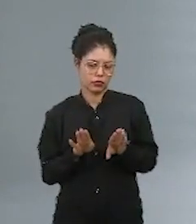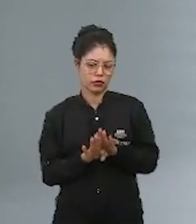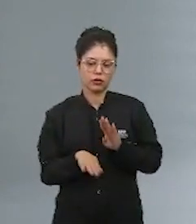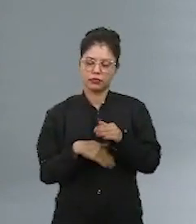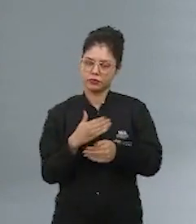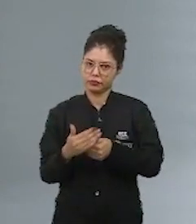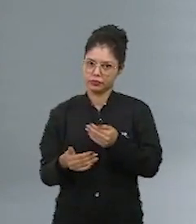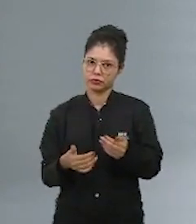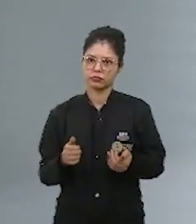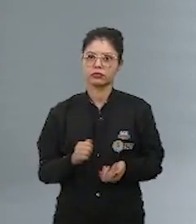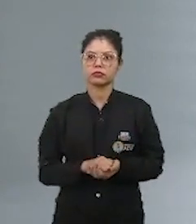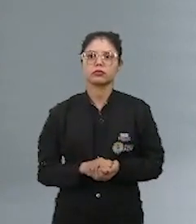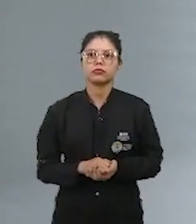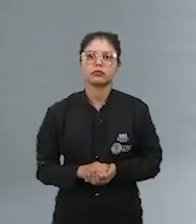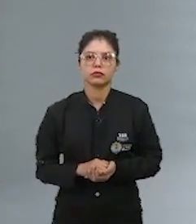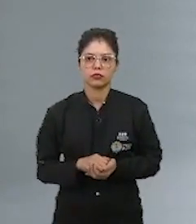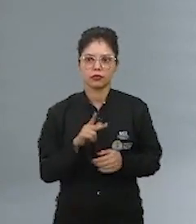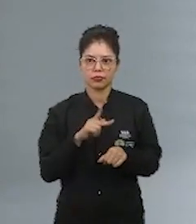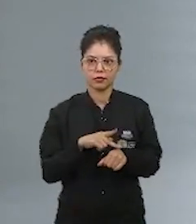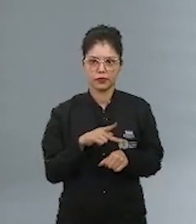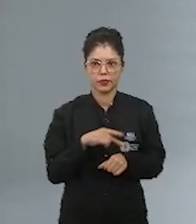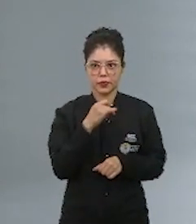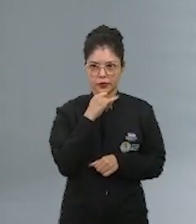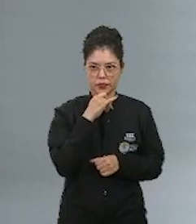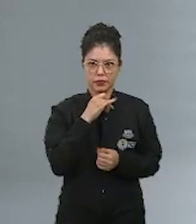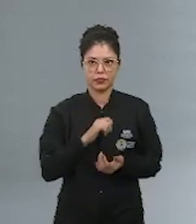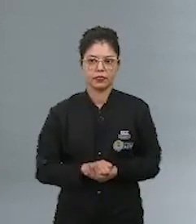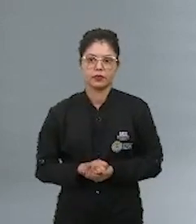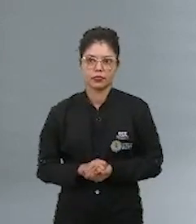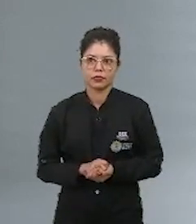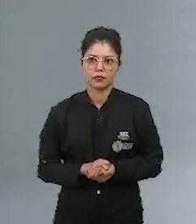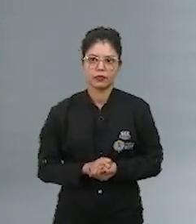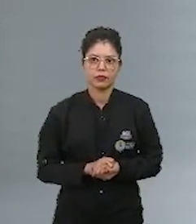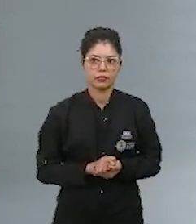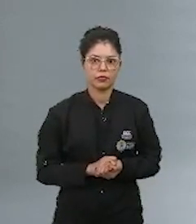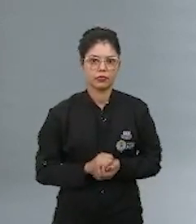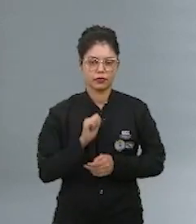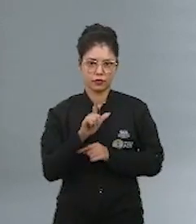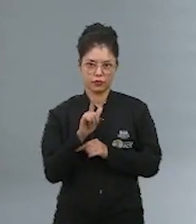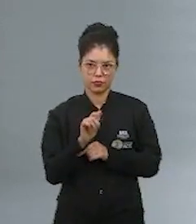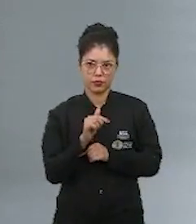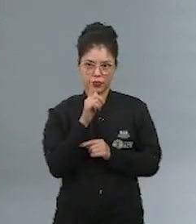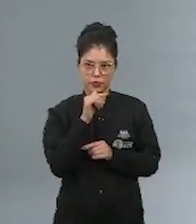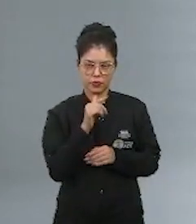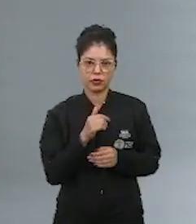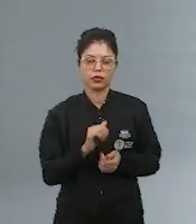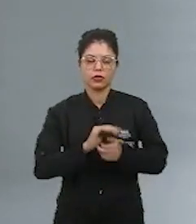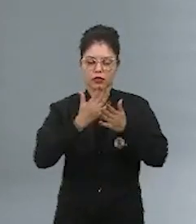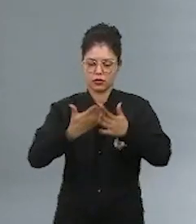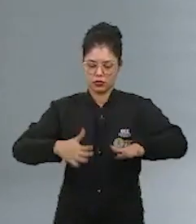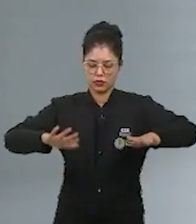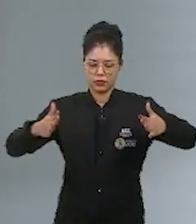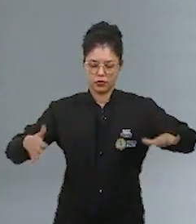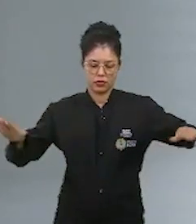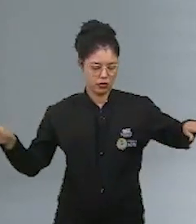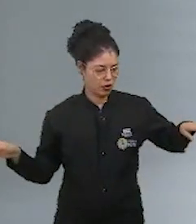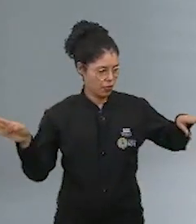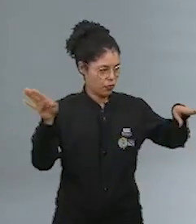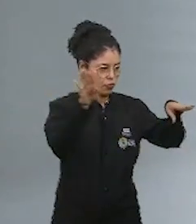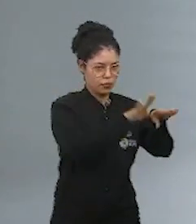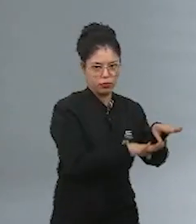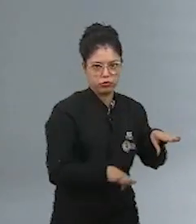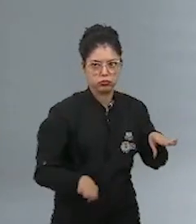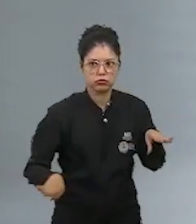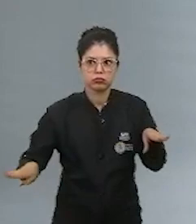processo ali de desgaste de uma rocha. Um exemplo disso é você observar ali o litoral, né? A água do oceano, quando bate ali nas